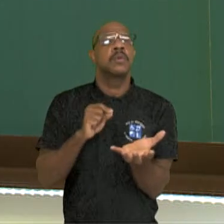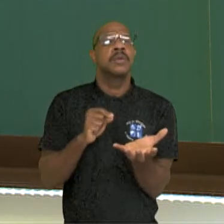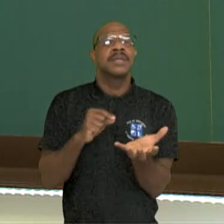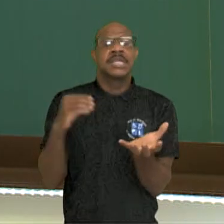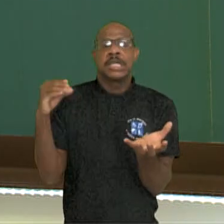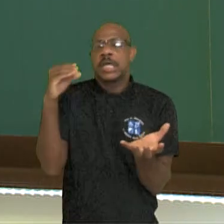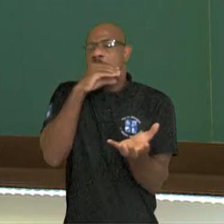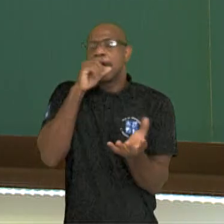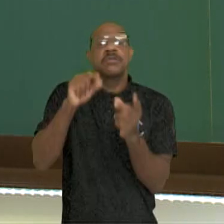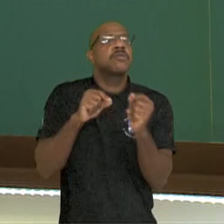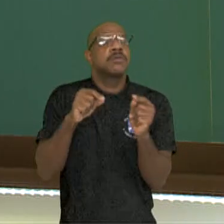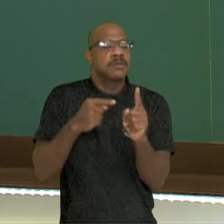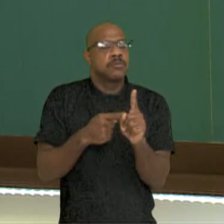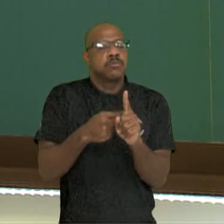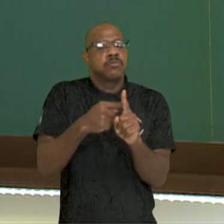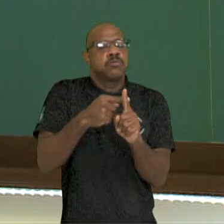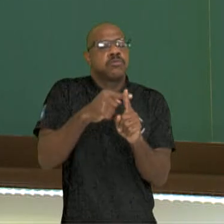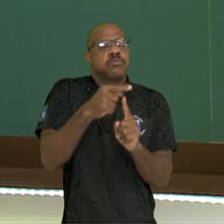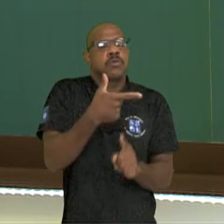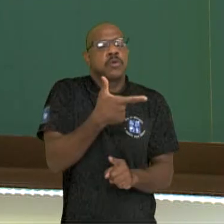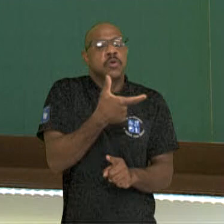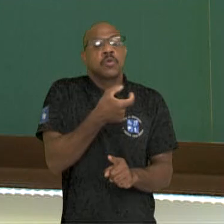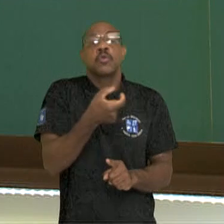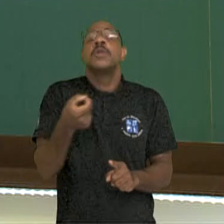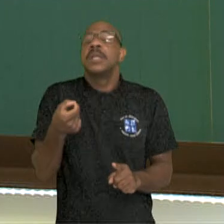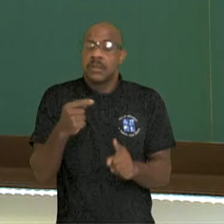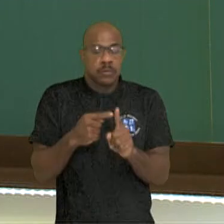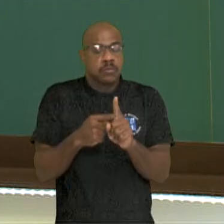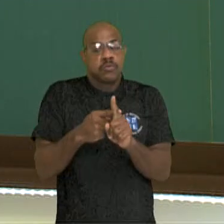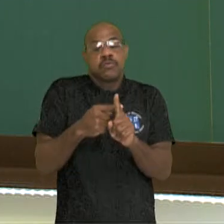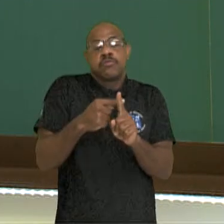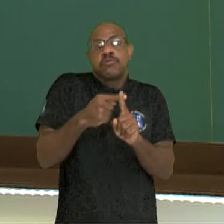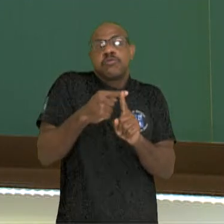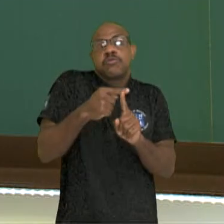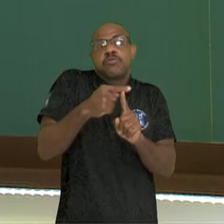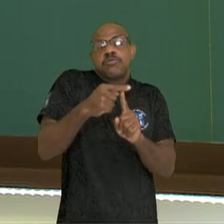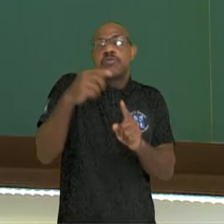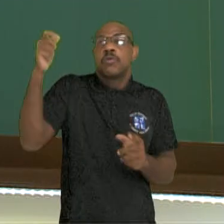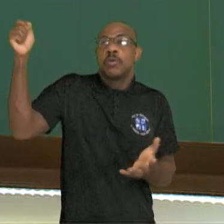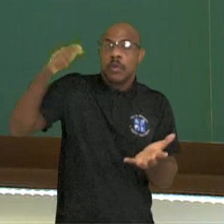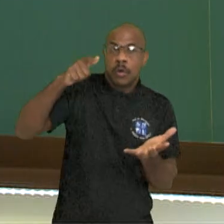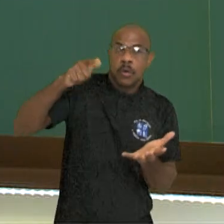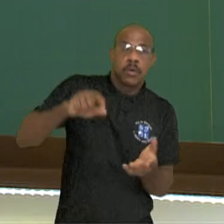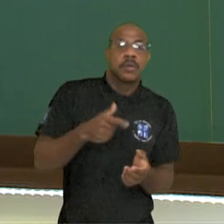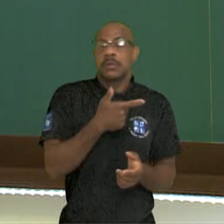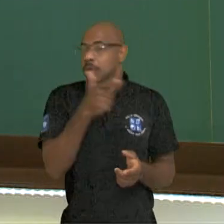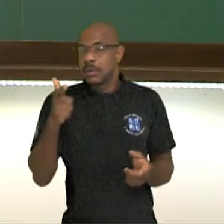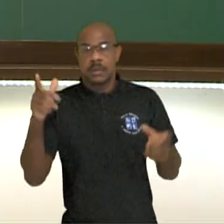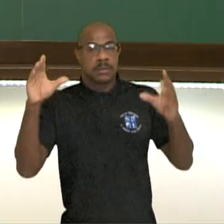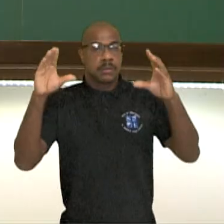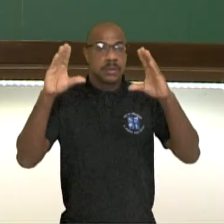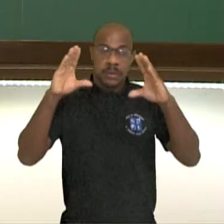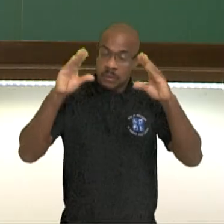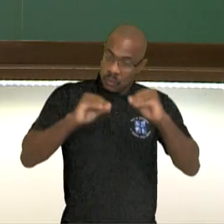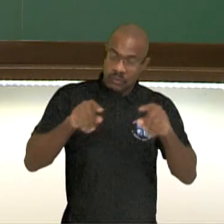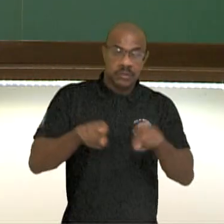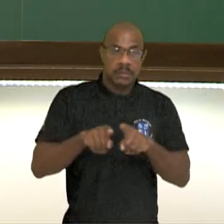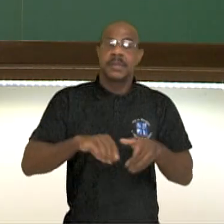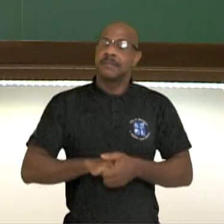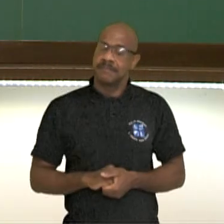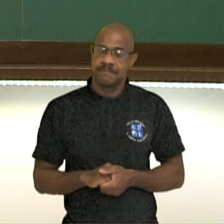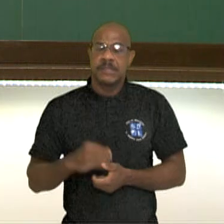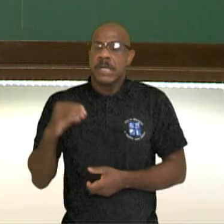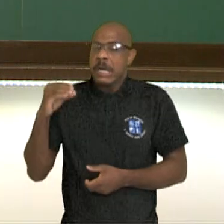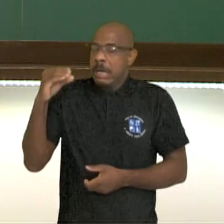térmicas superariam os 200 graus entre momentos com luz solar e momentos sem luz solar. E isso é muito diferente